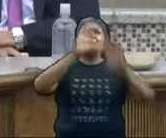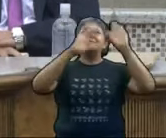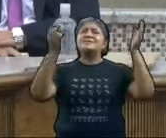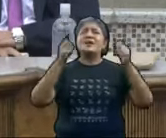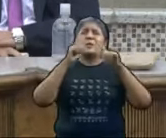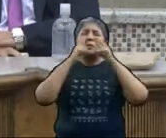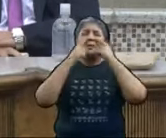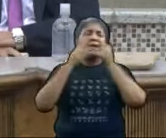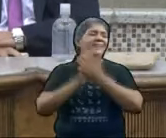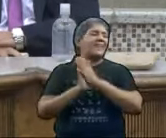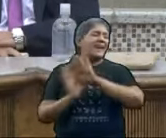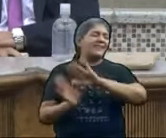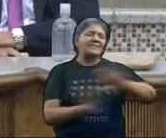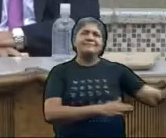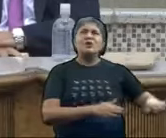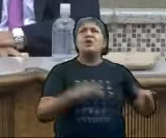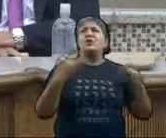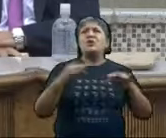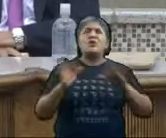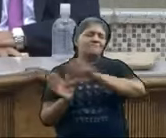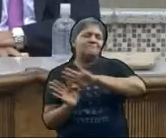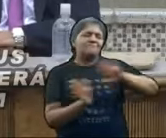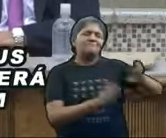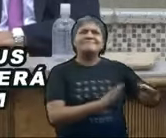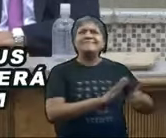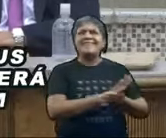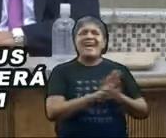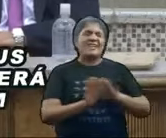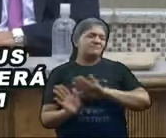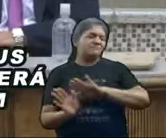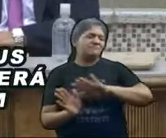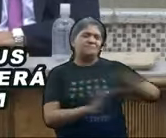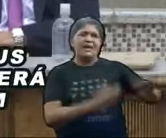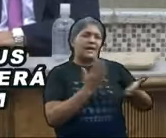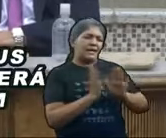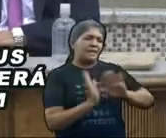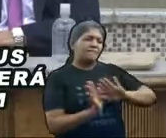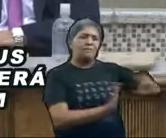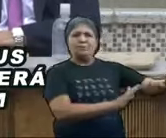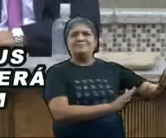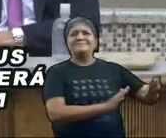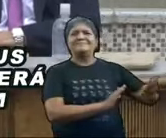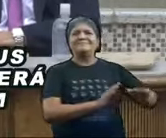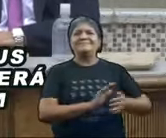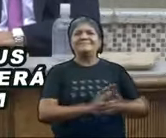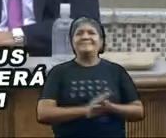nem clamor, nem dor, porque já as primeiras coisas são passadas.